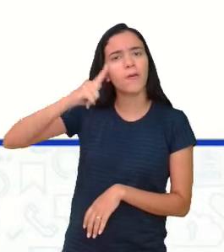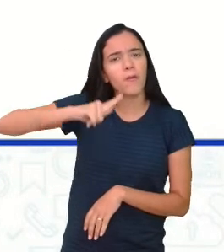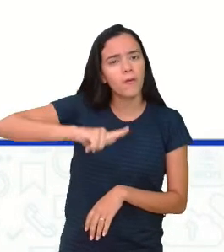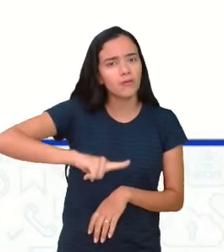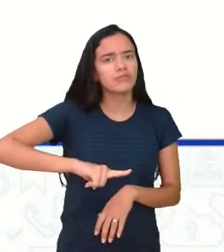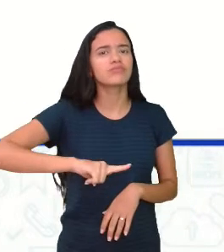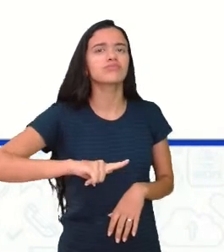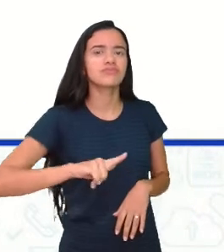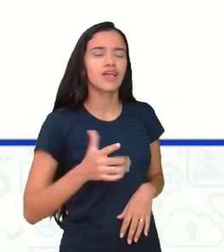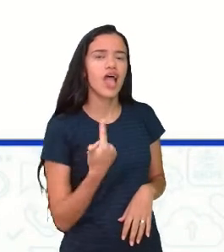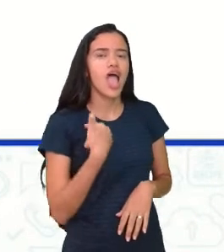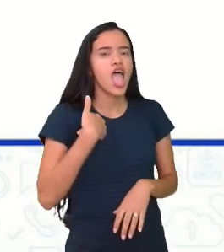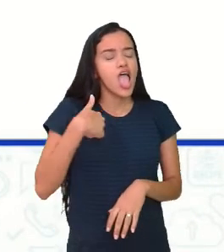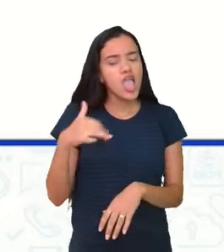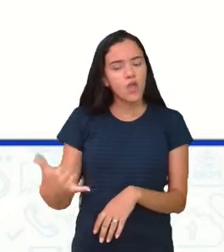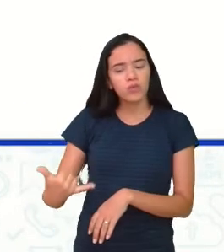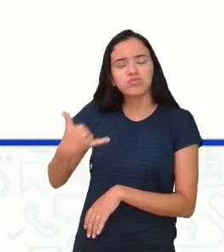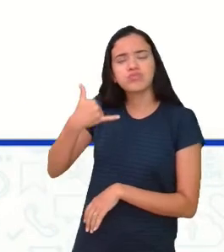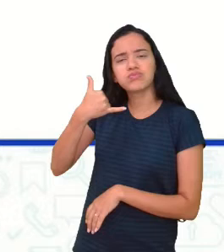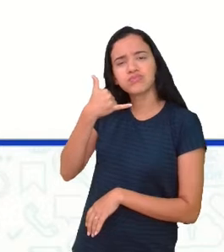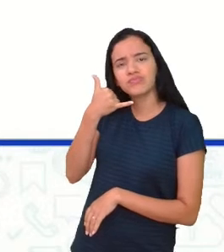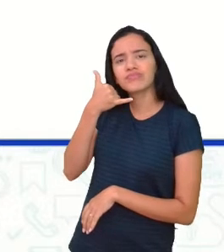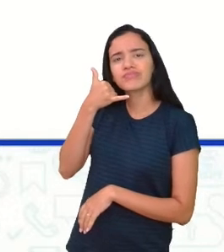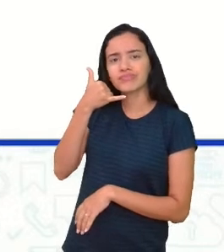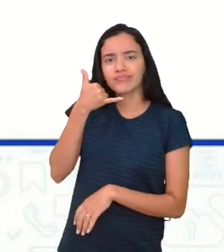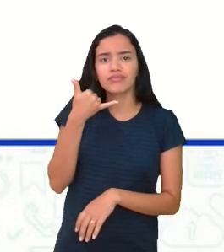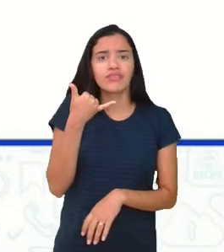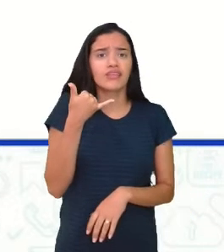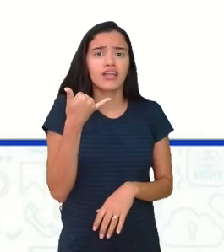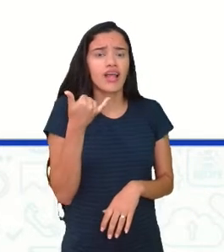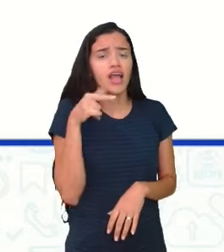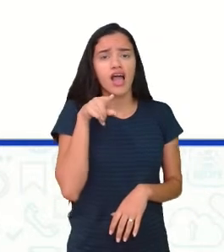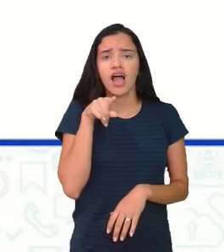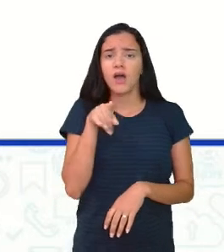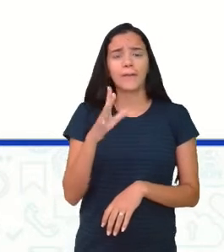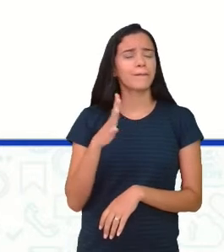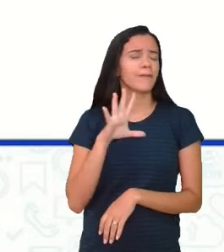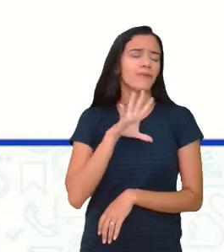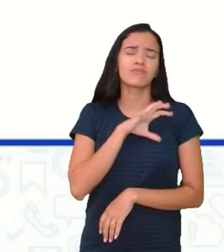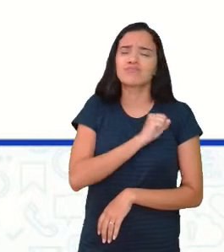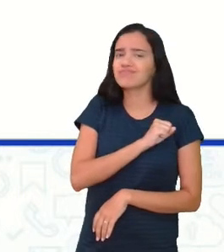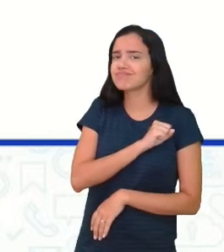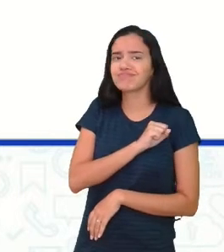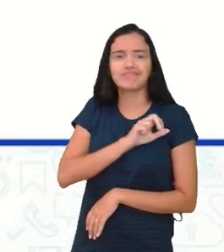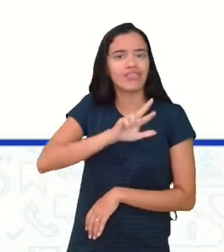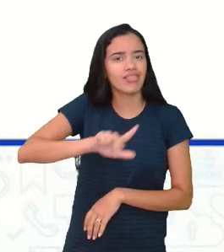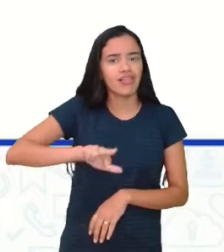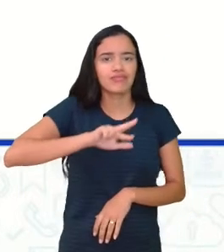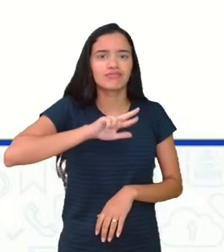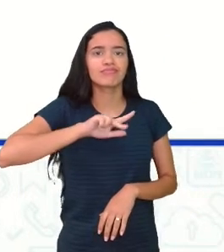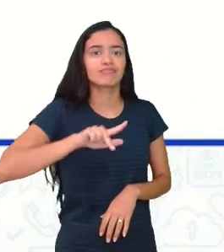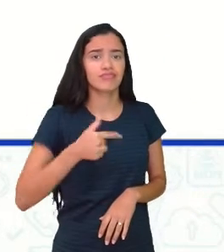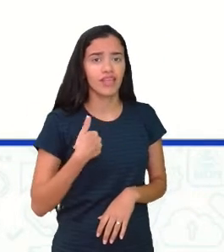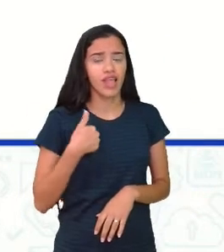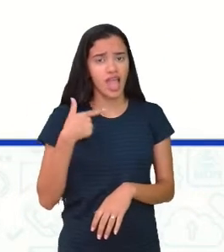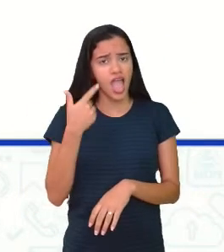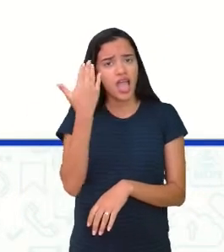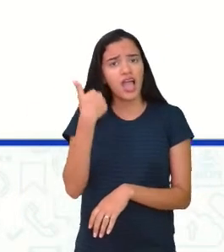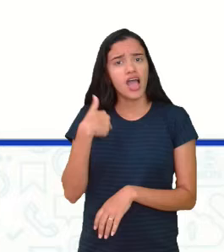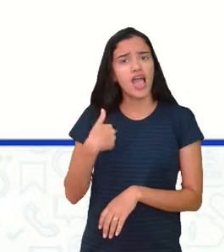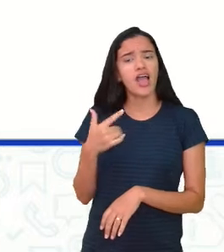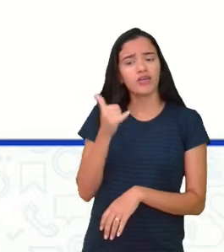novamente. Eu fui atender e não era meu amor. Será